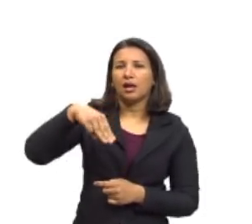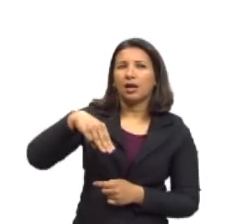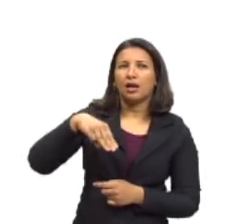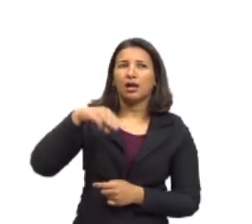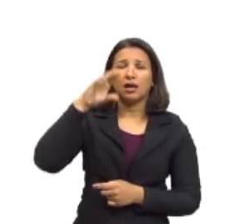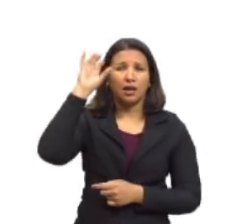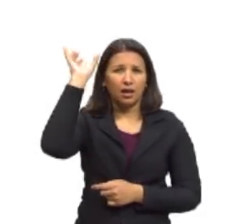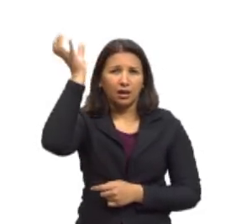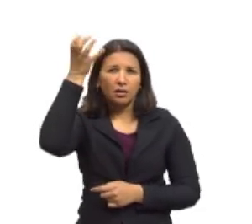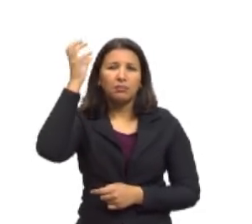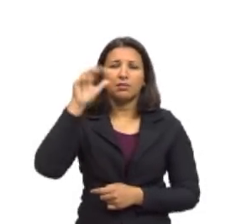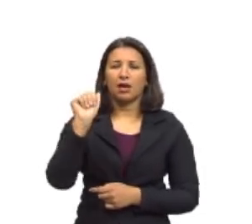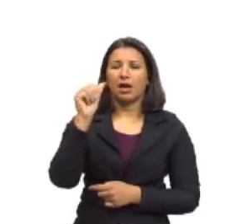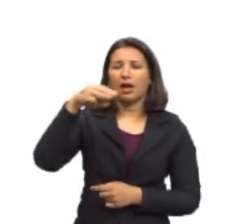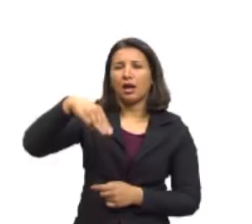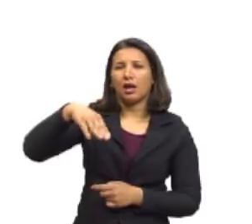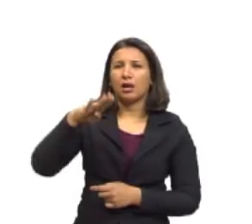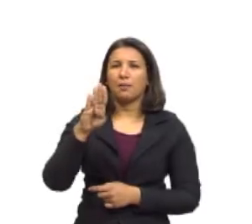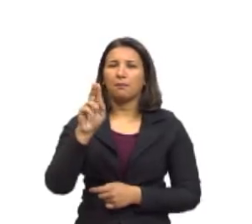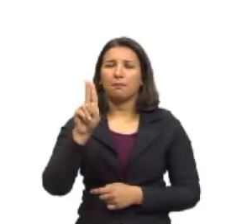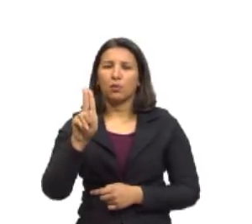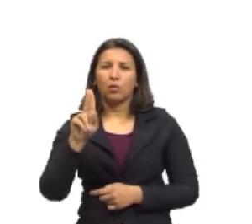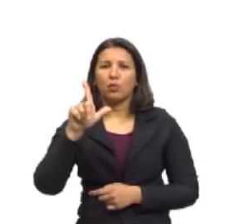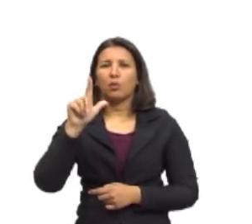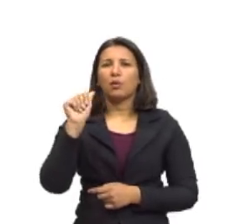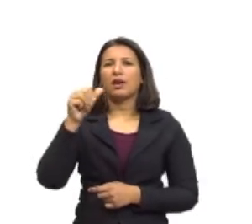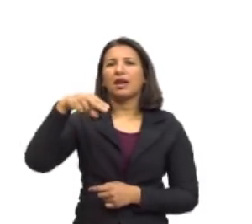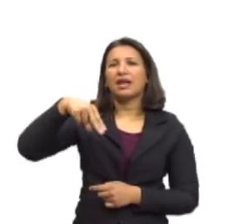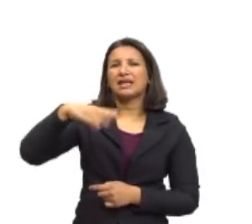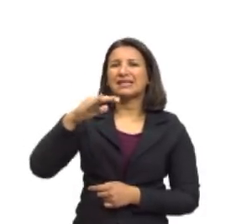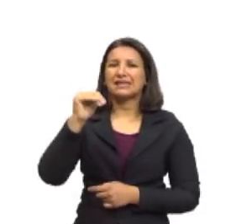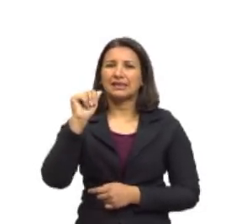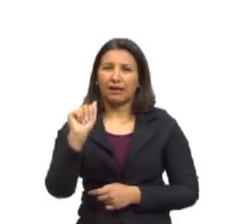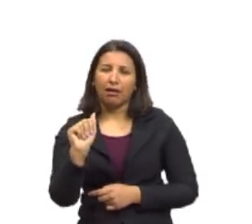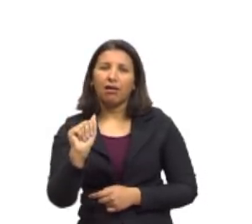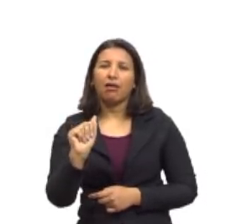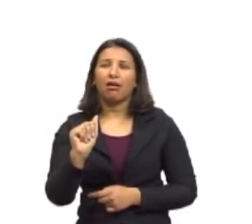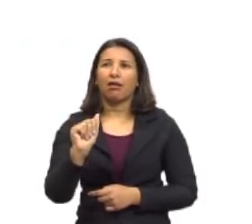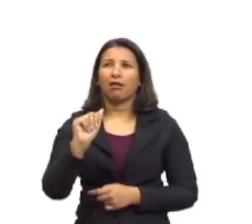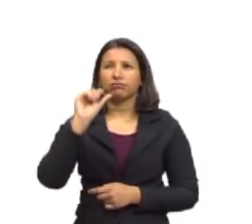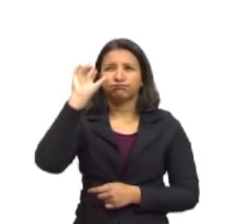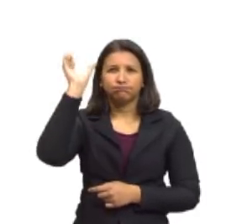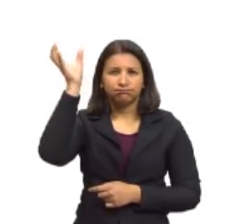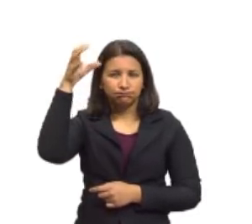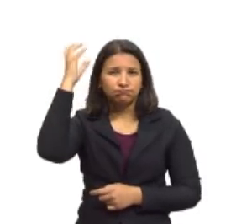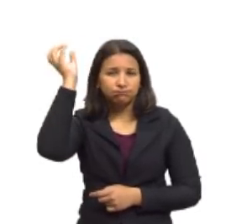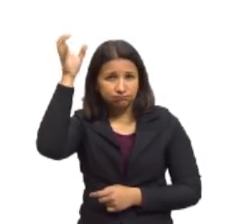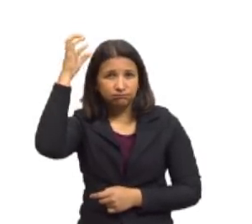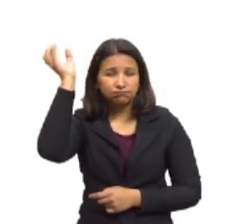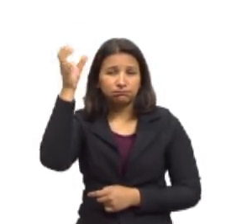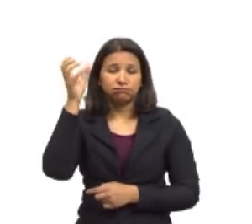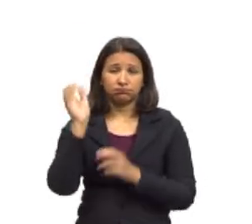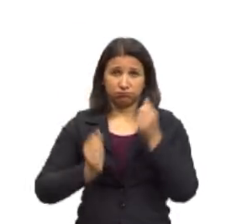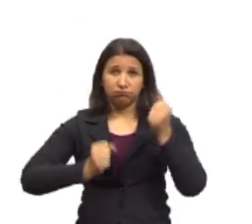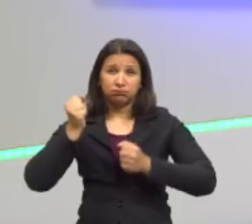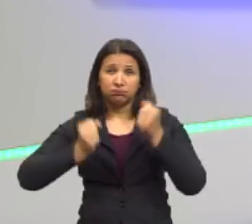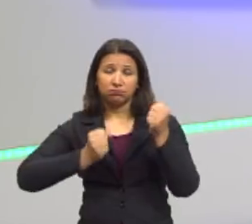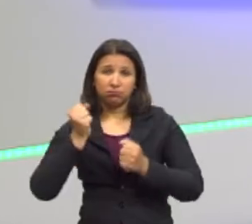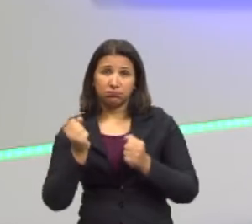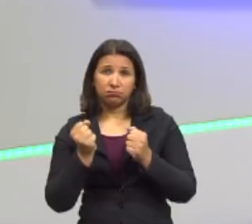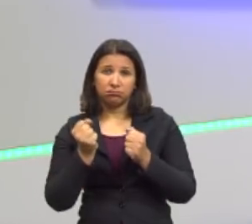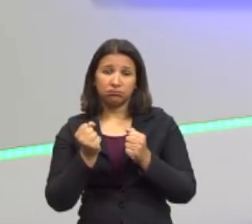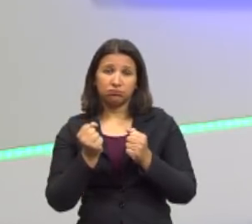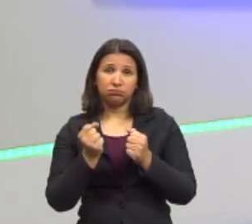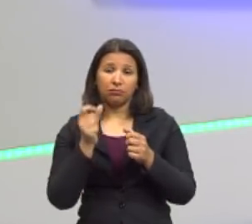veículo de resgate, enfim, o SAMUs e outras ambulâncias, ter escrito à frente ao